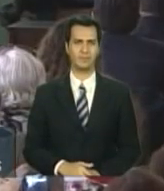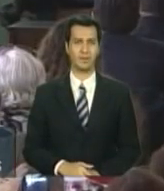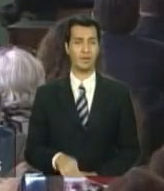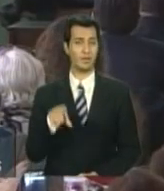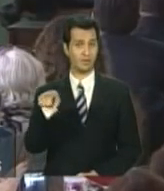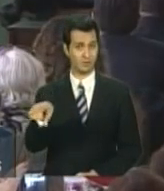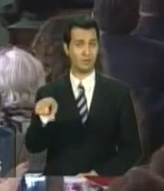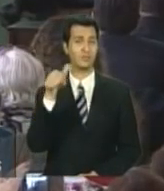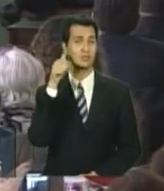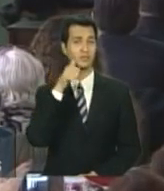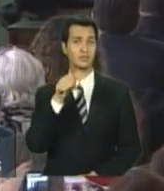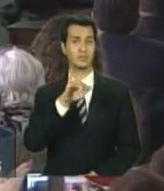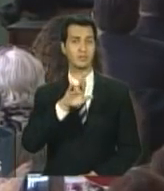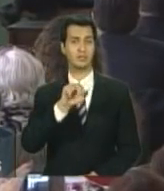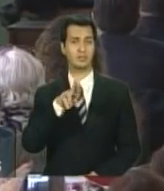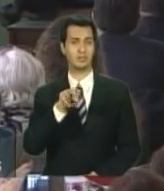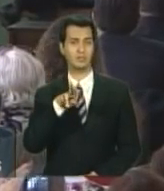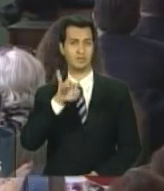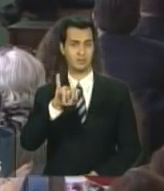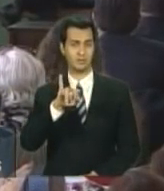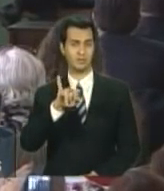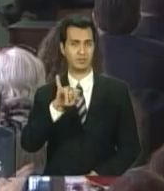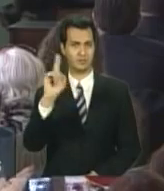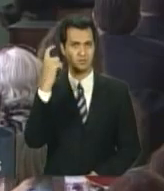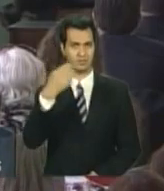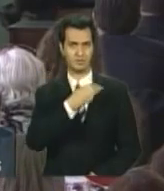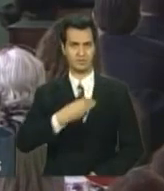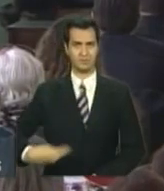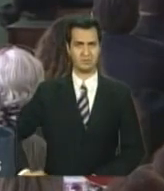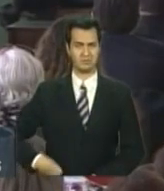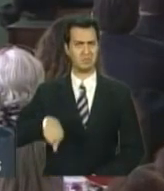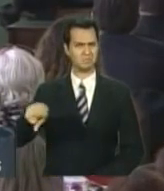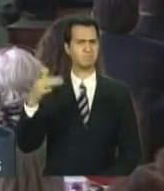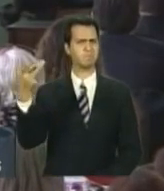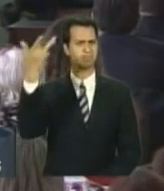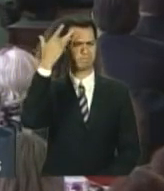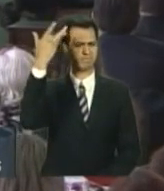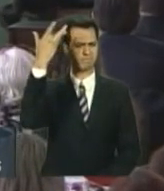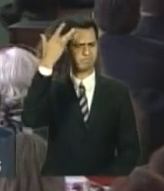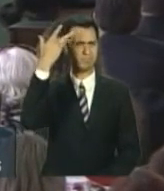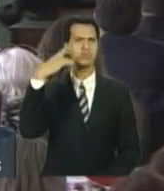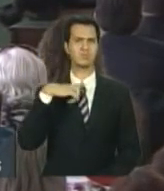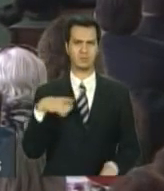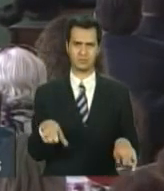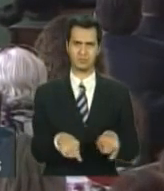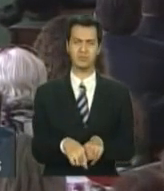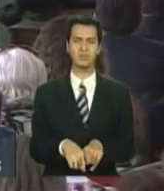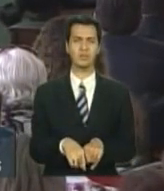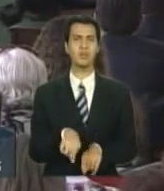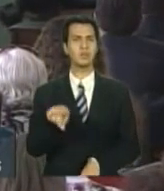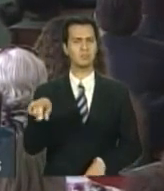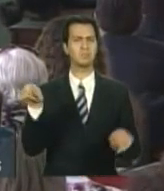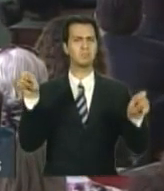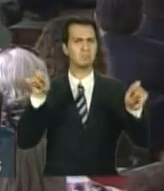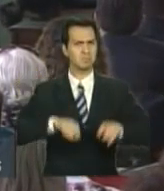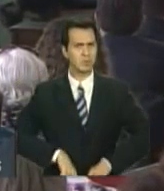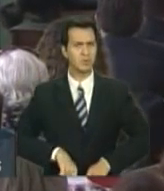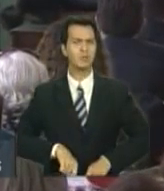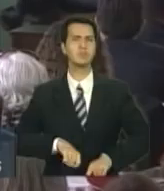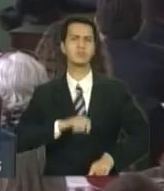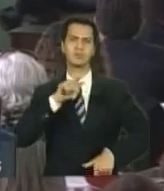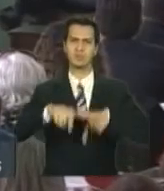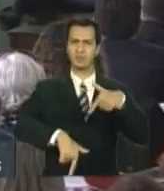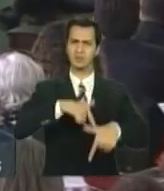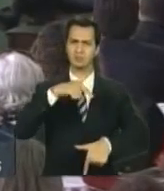sem dúvida, uma mulher capacitada, uma mulher com condições de